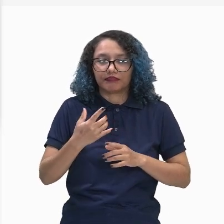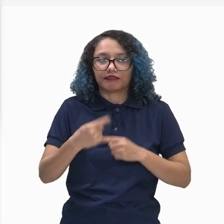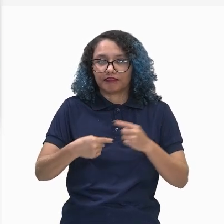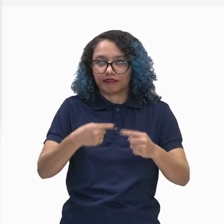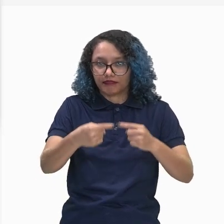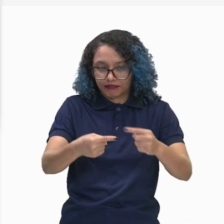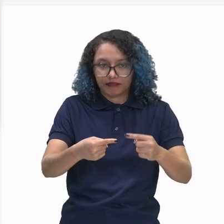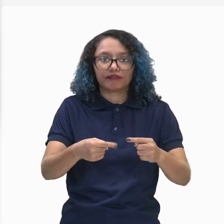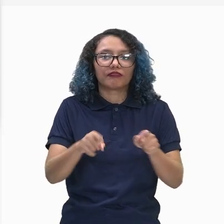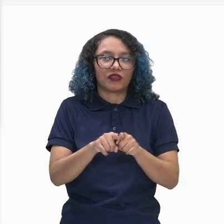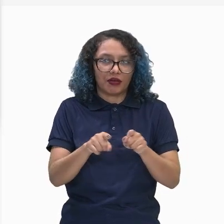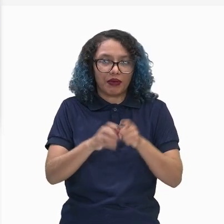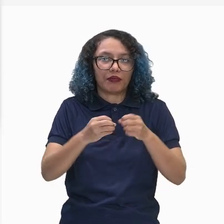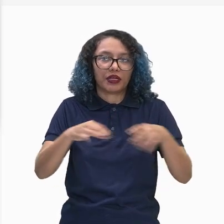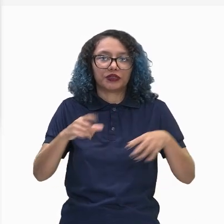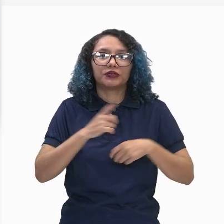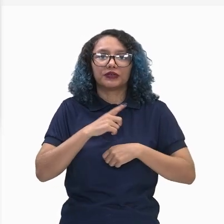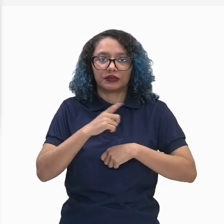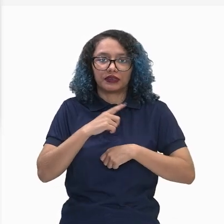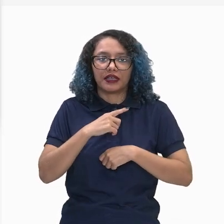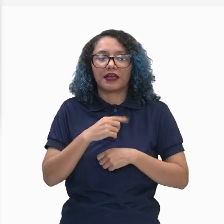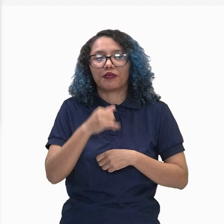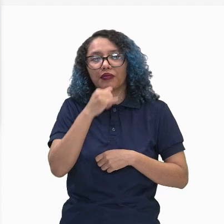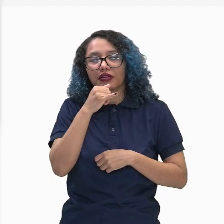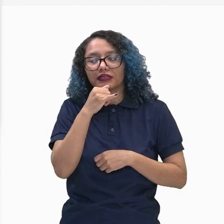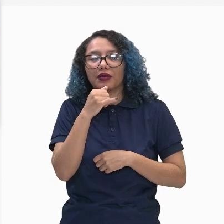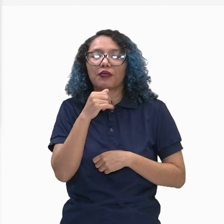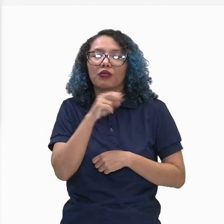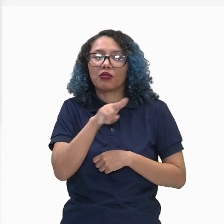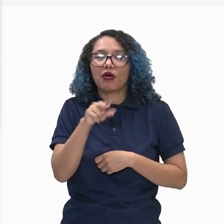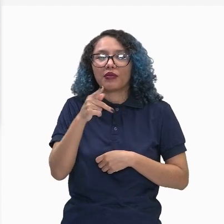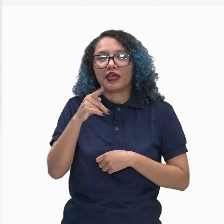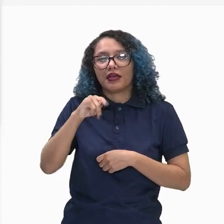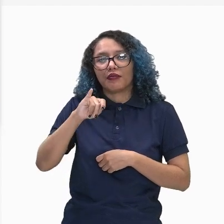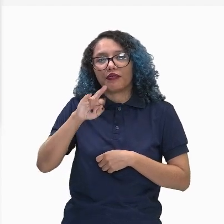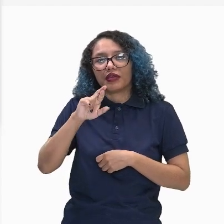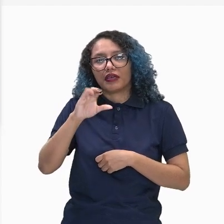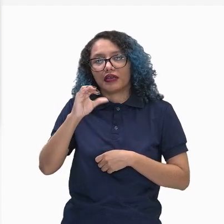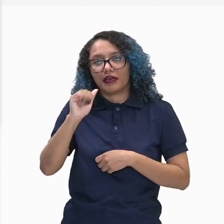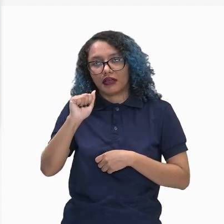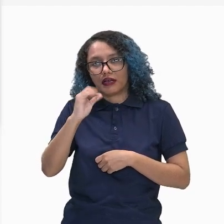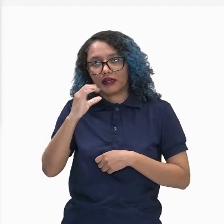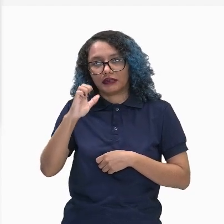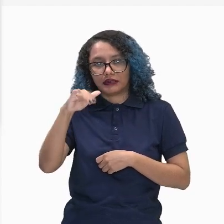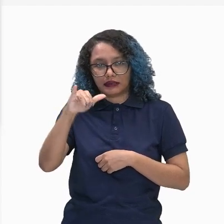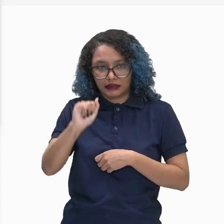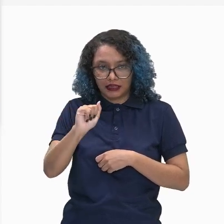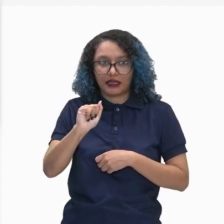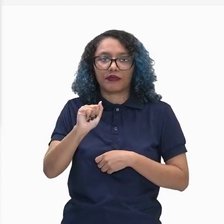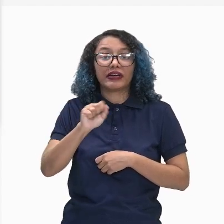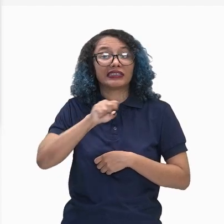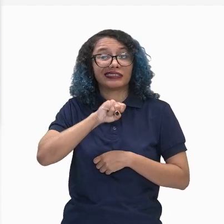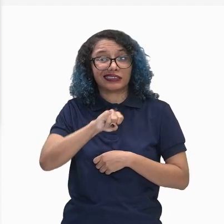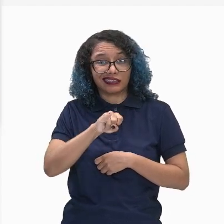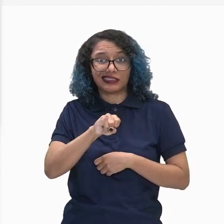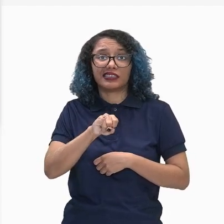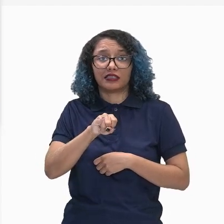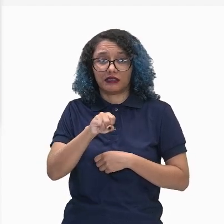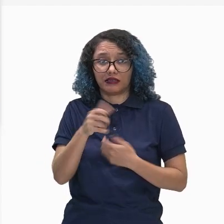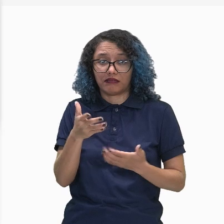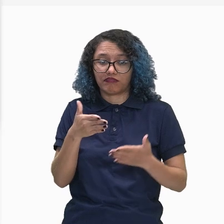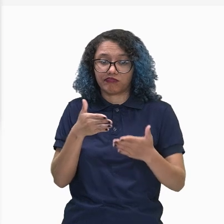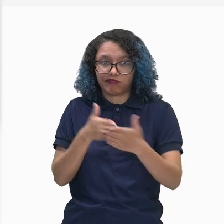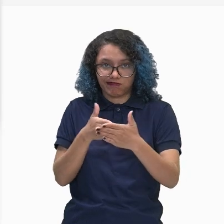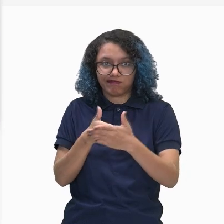prejudicada, né? Muitos conhecem aí pelo nome da piracema. Então, quando a gente tem a construção de uma barragem como